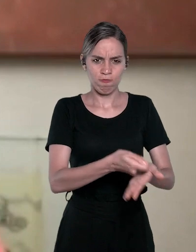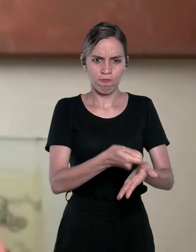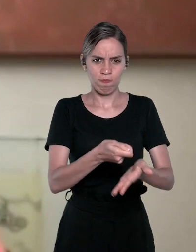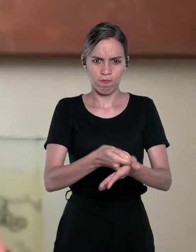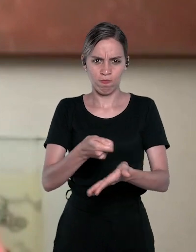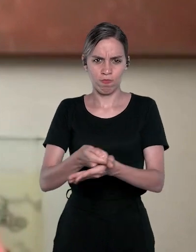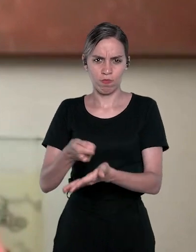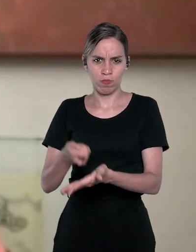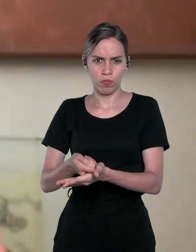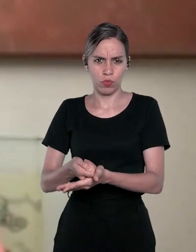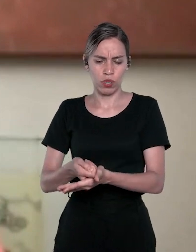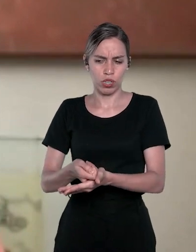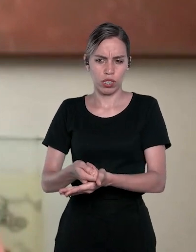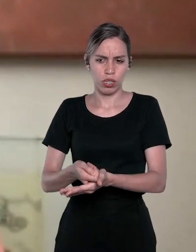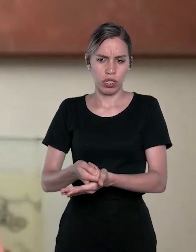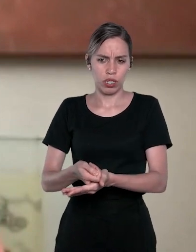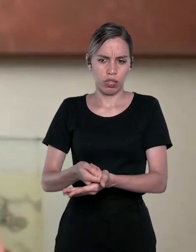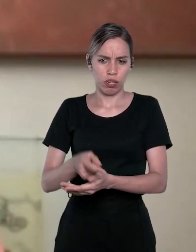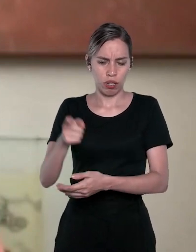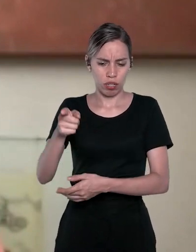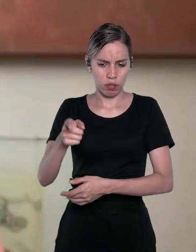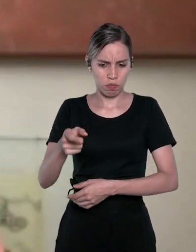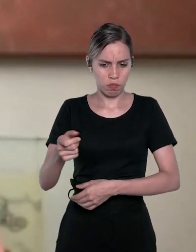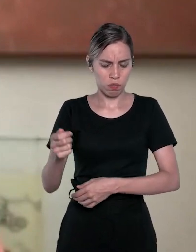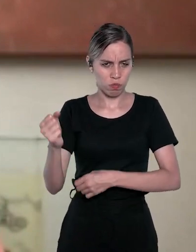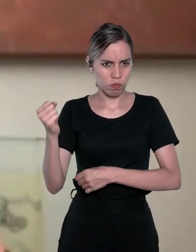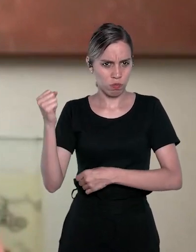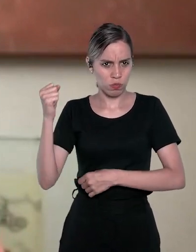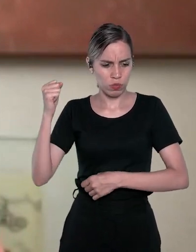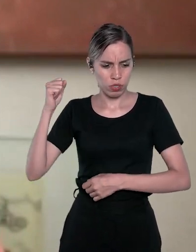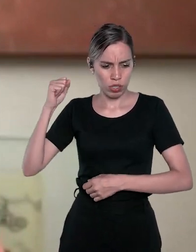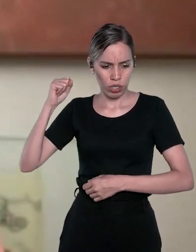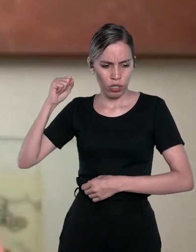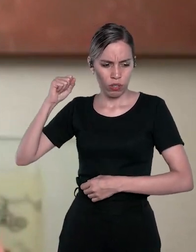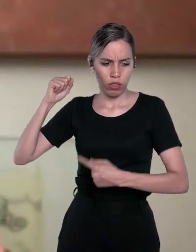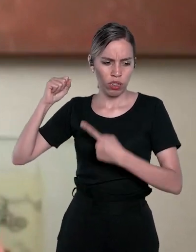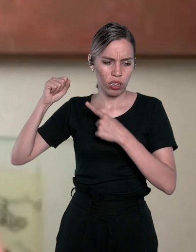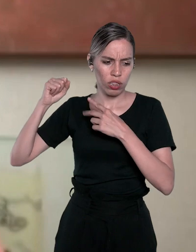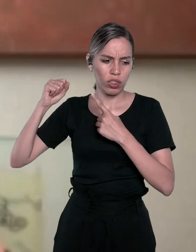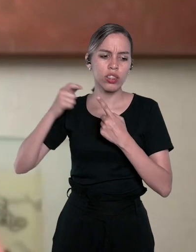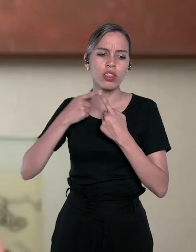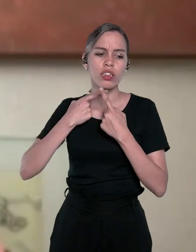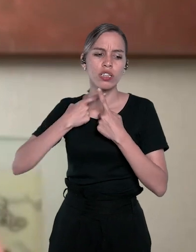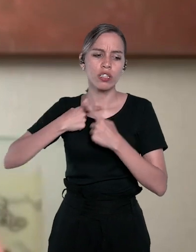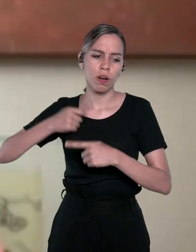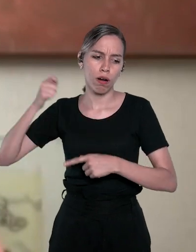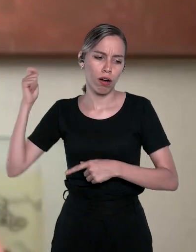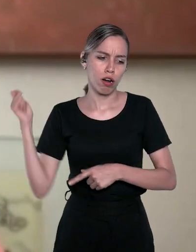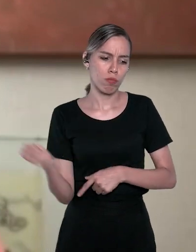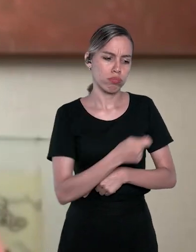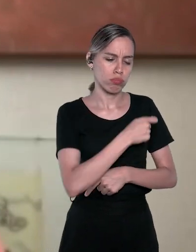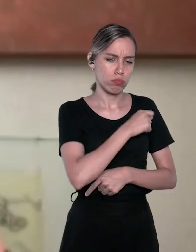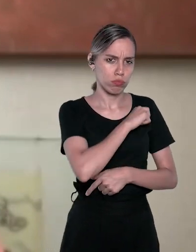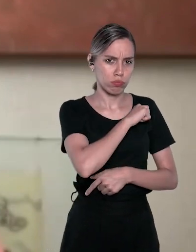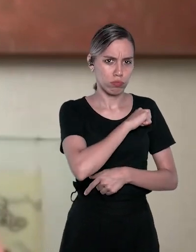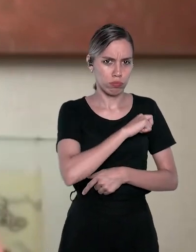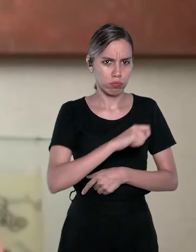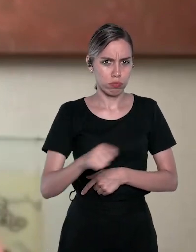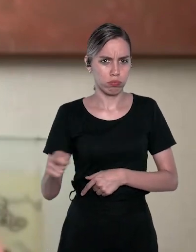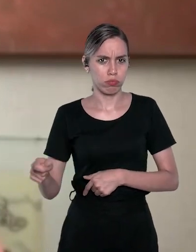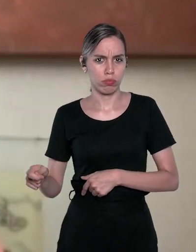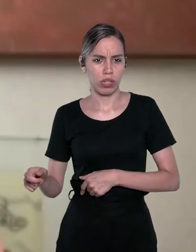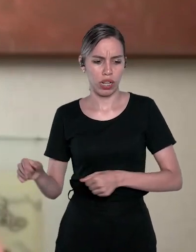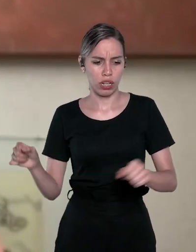Trazem esses iluminados pássaros e foices nas mãos como um desejo de desfolhar todas